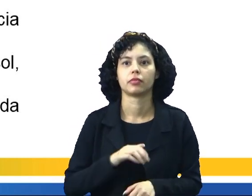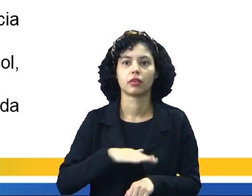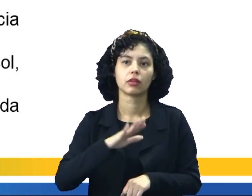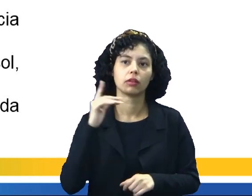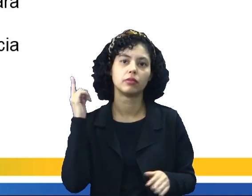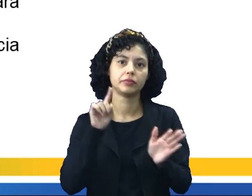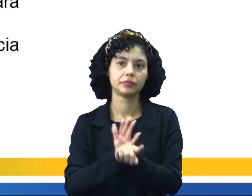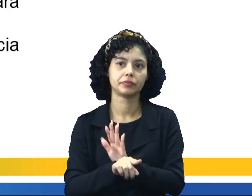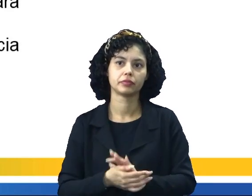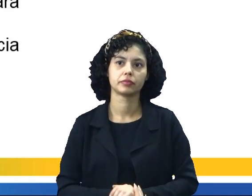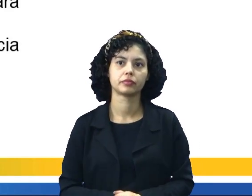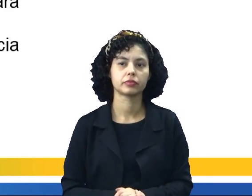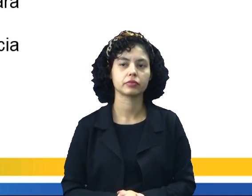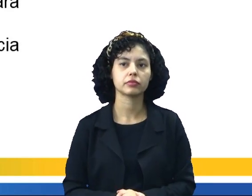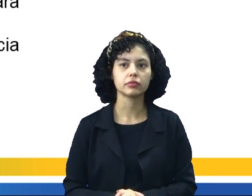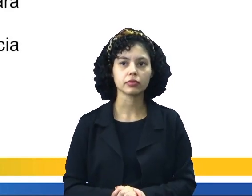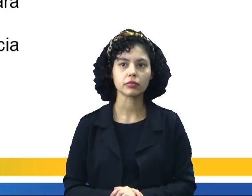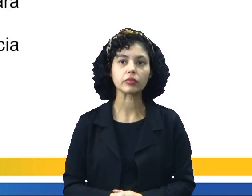uma questão.